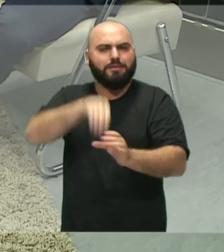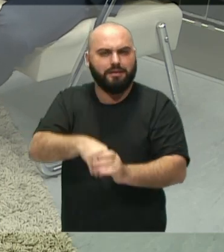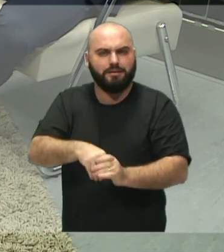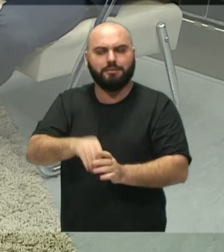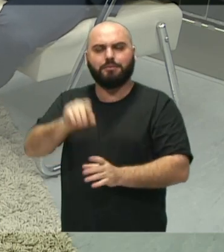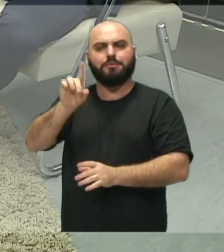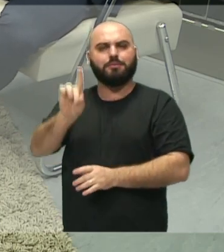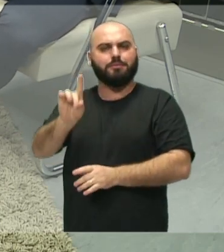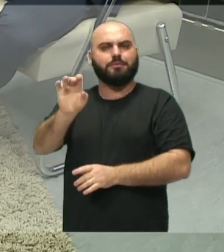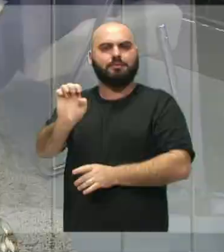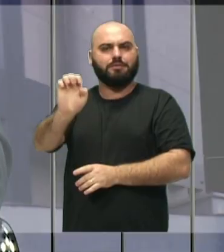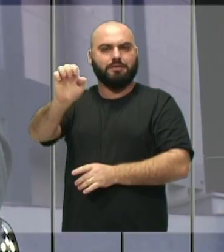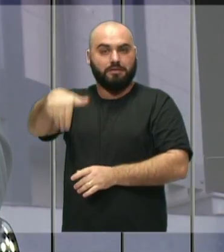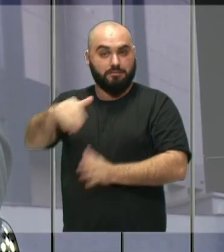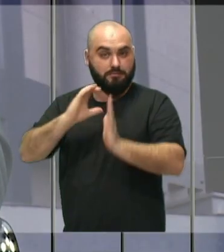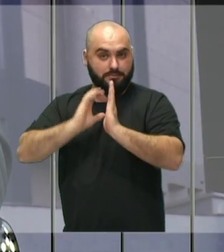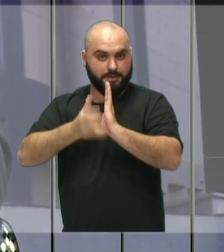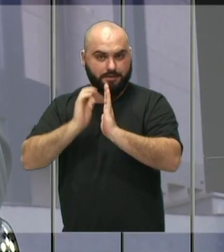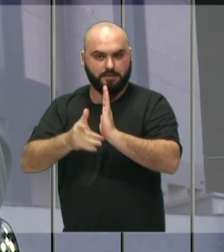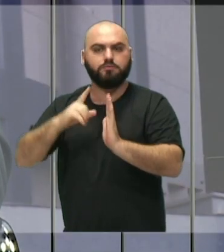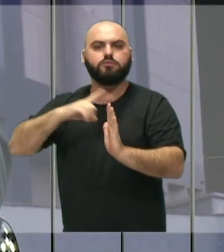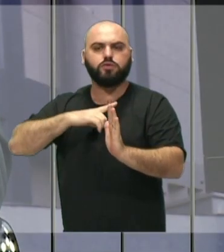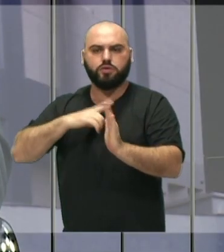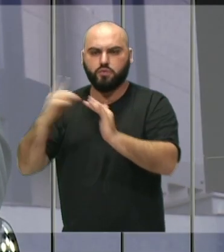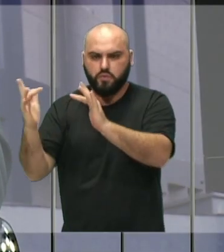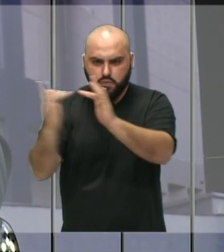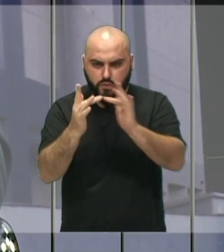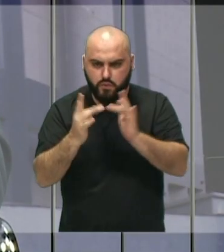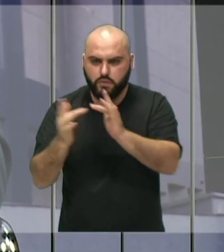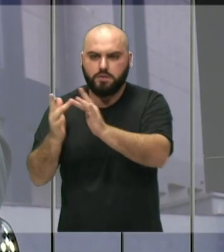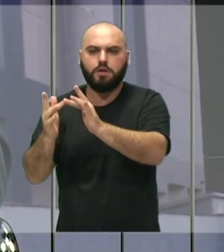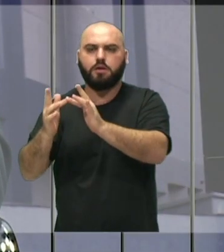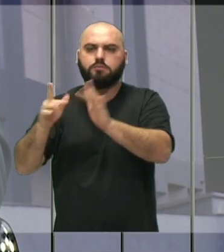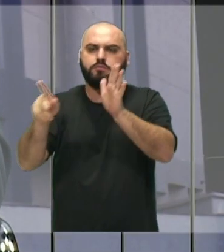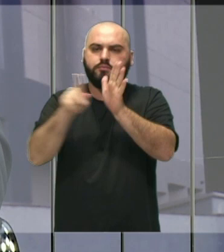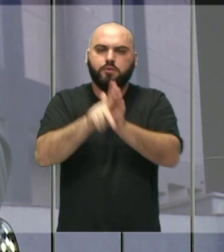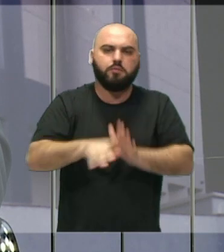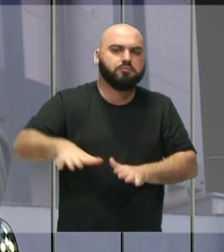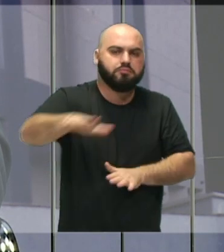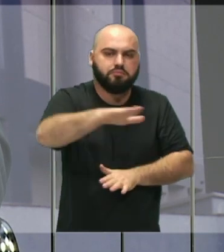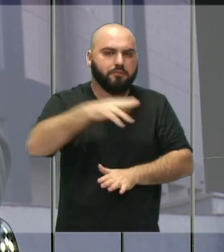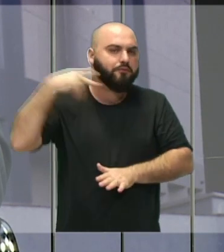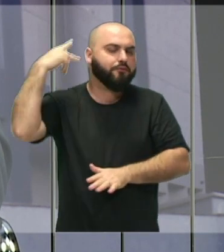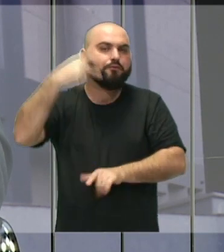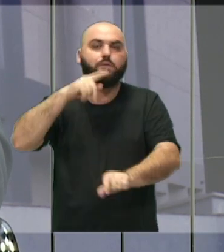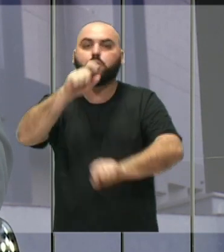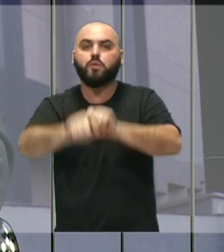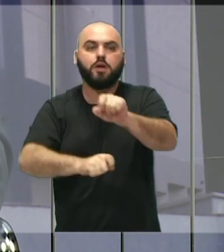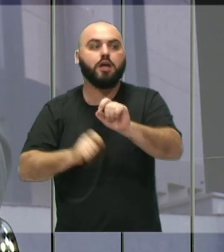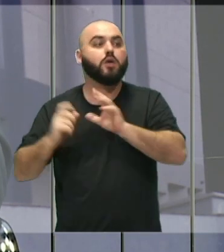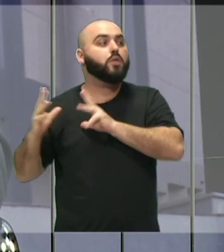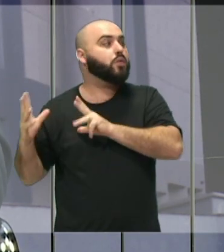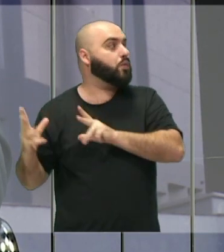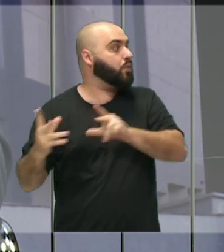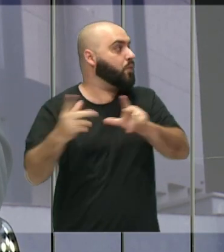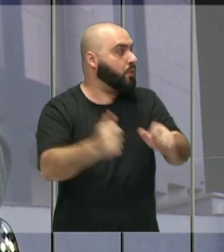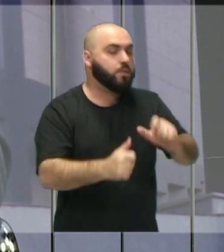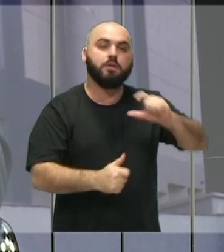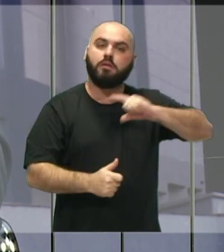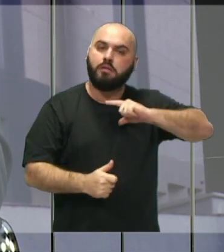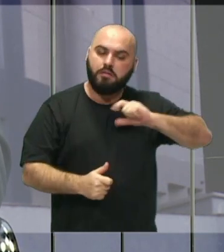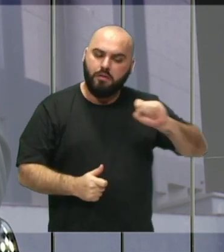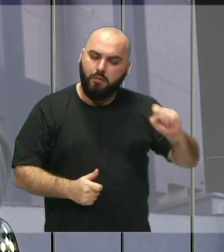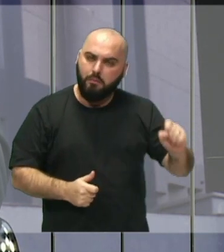tinha esse alinhamento entre os candidatos, entre os vereadores, que todos teriam a oportunidade, em algum